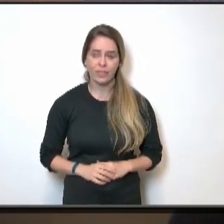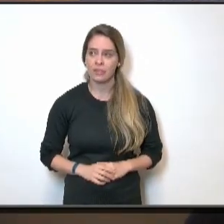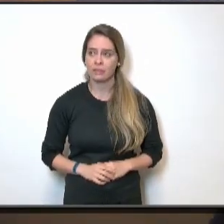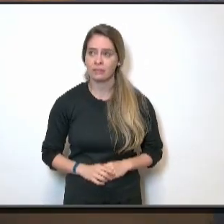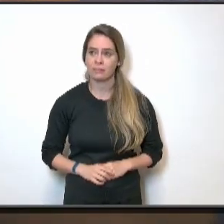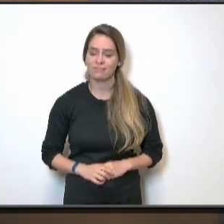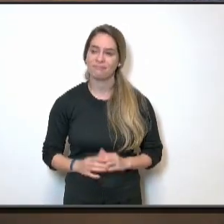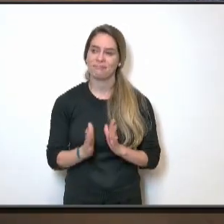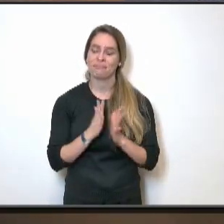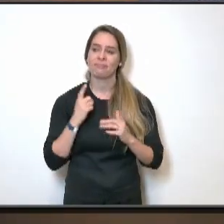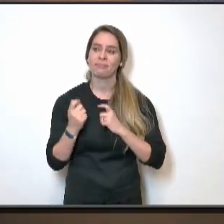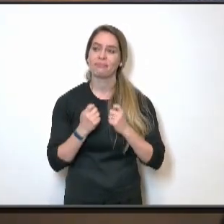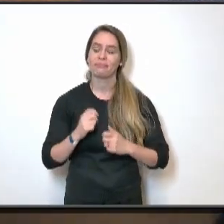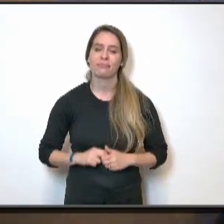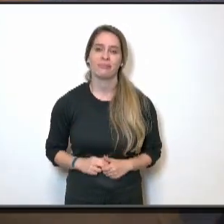Orem.